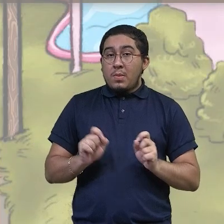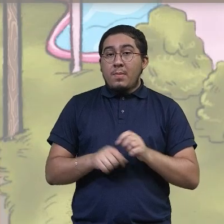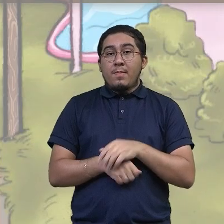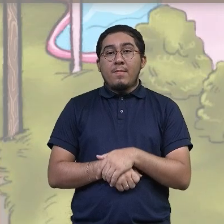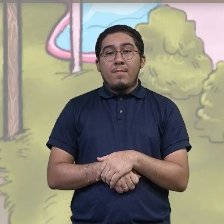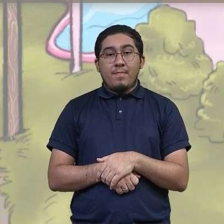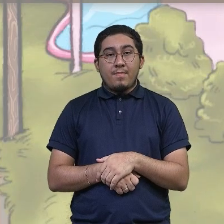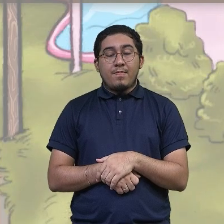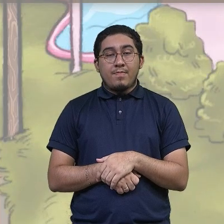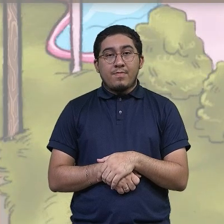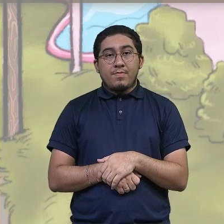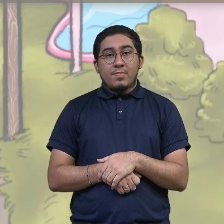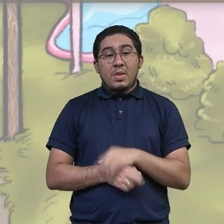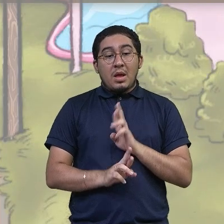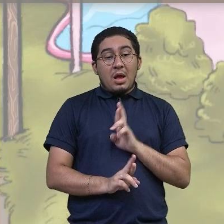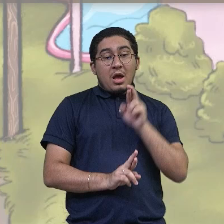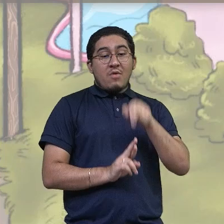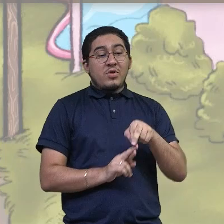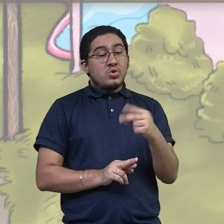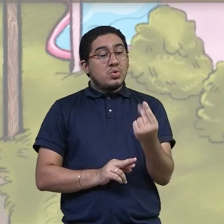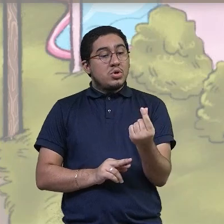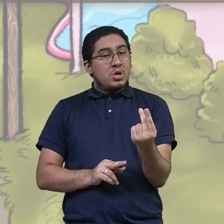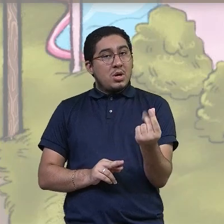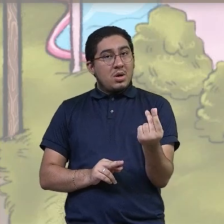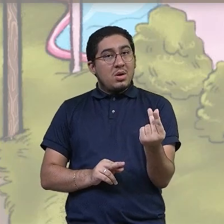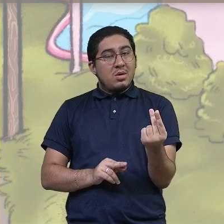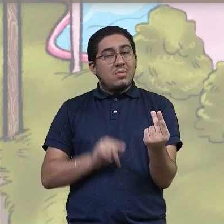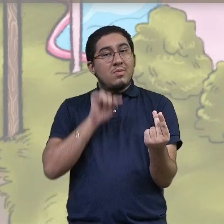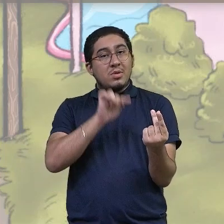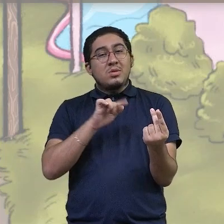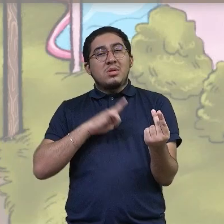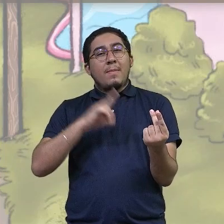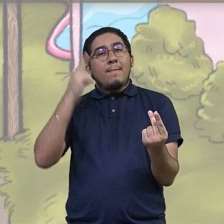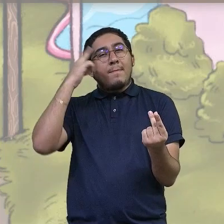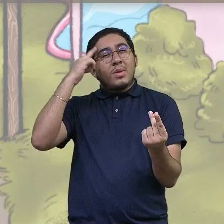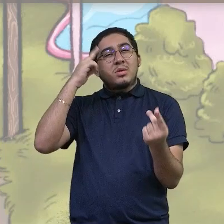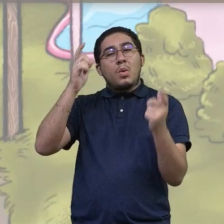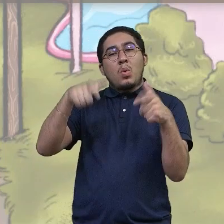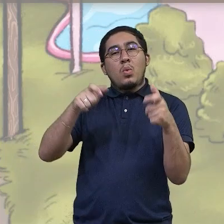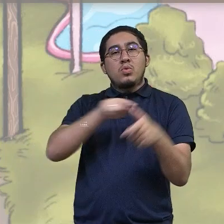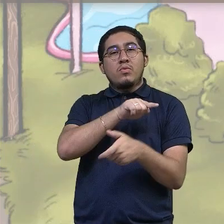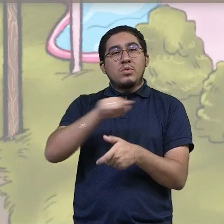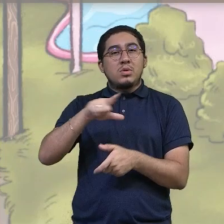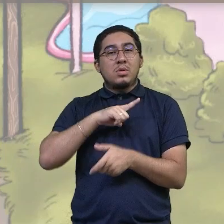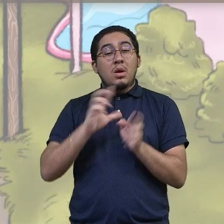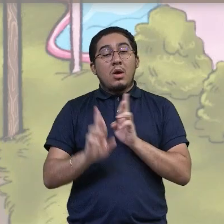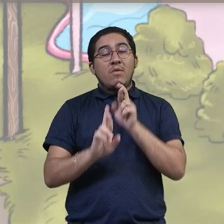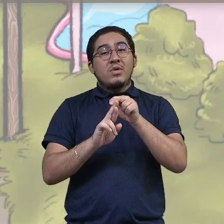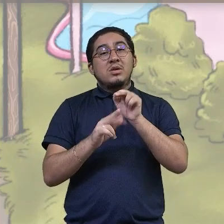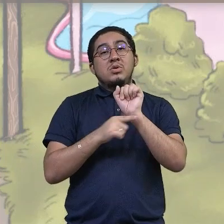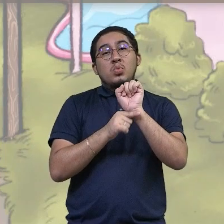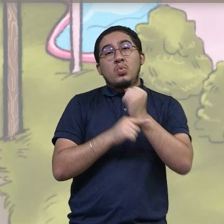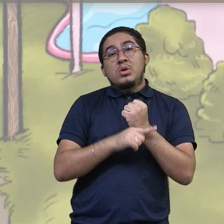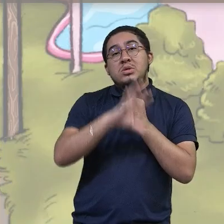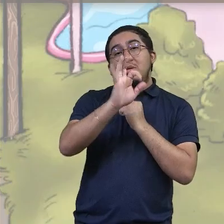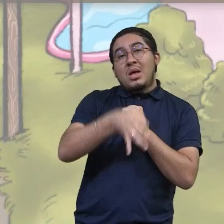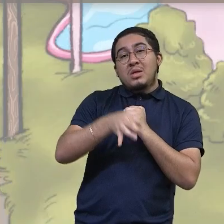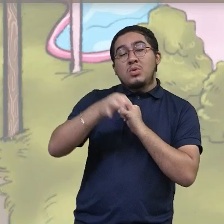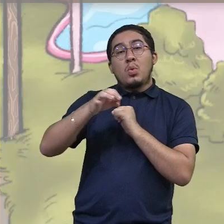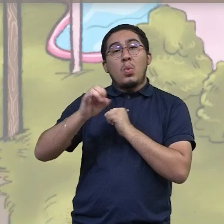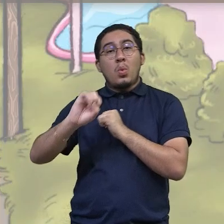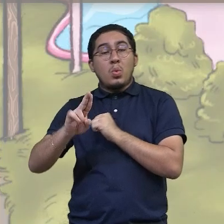questão financeira vai falar muito sobre em que ponto você está em garantir ou não esses